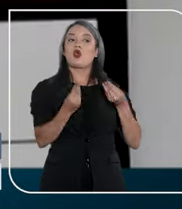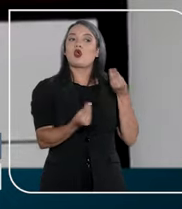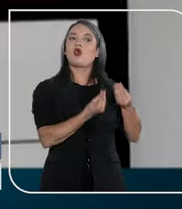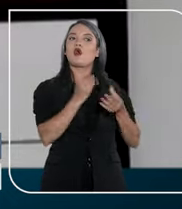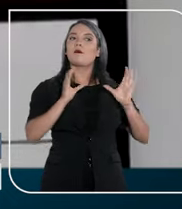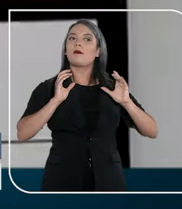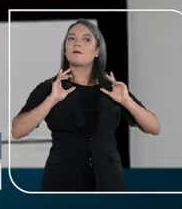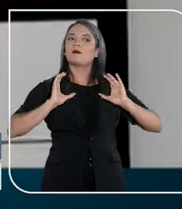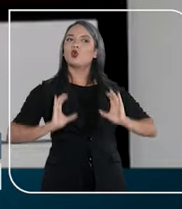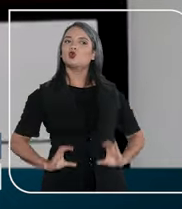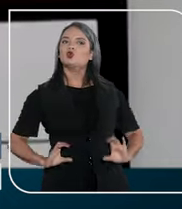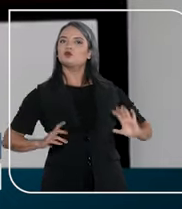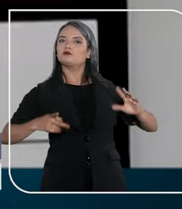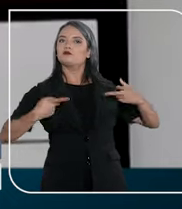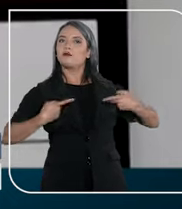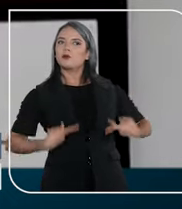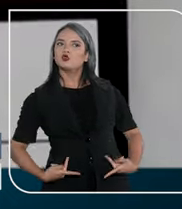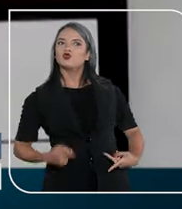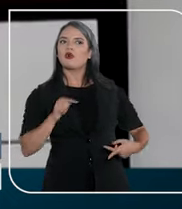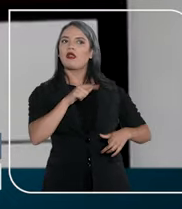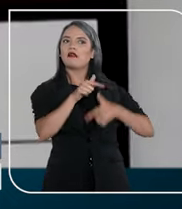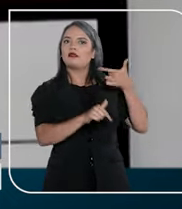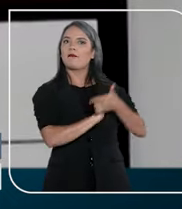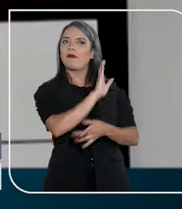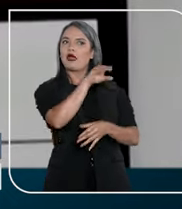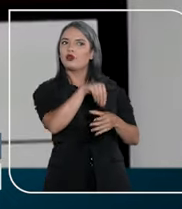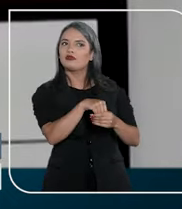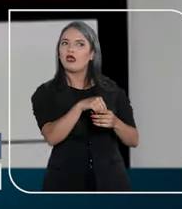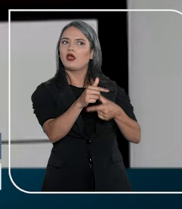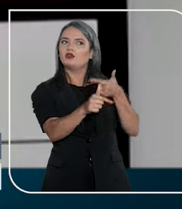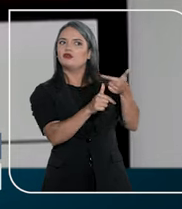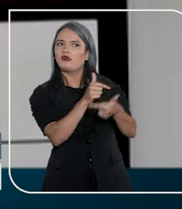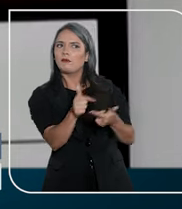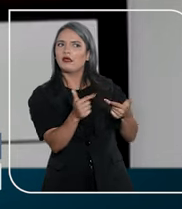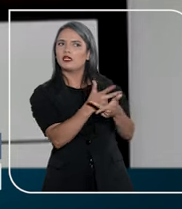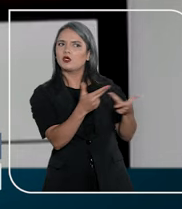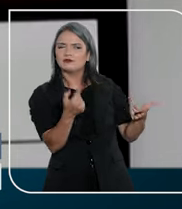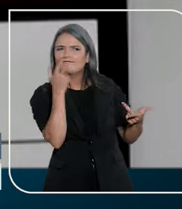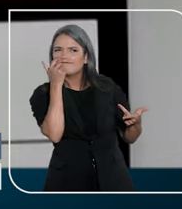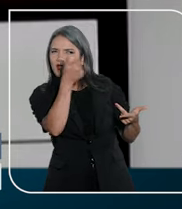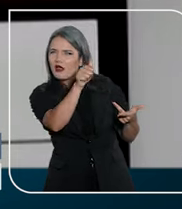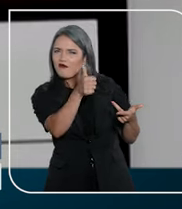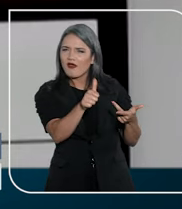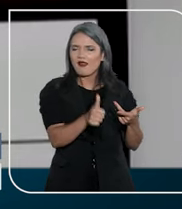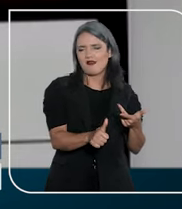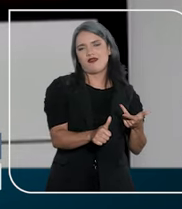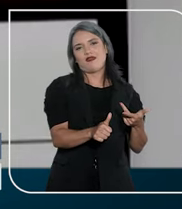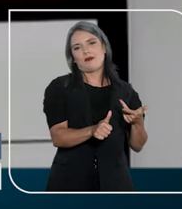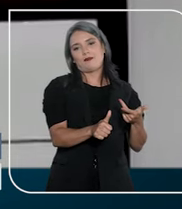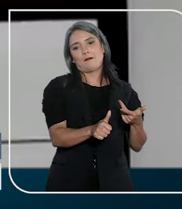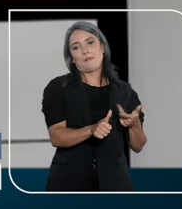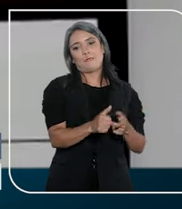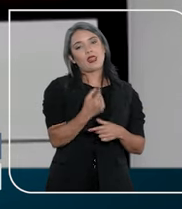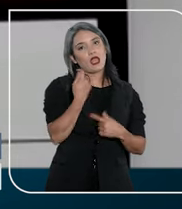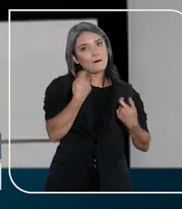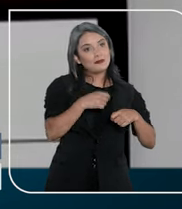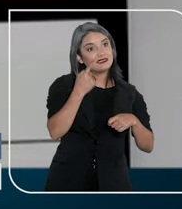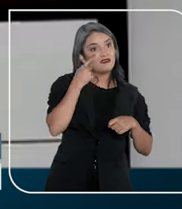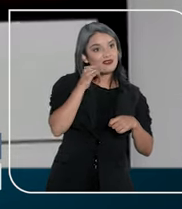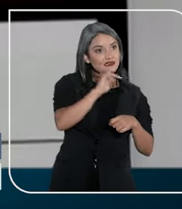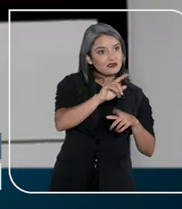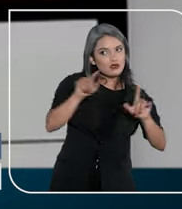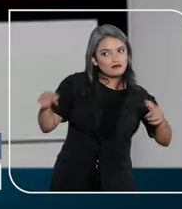na sociedade, no trabalho, com a sua família, ela tem que ser aferida. E aí eu tenho que verificar se há uma